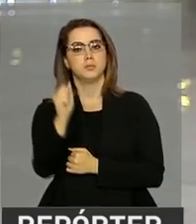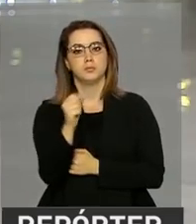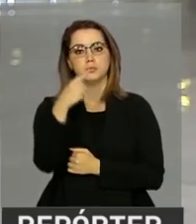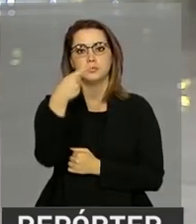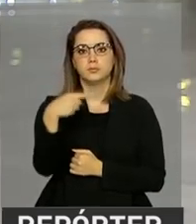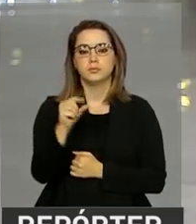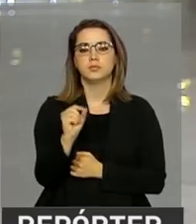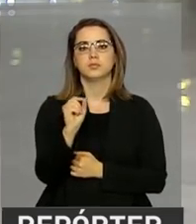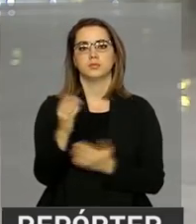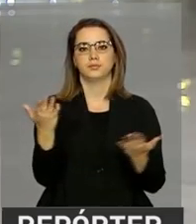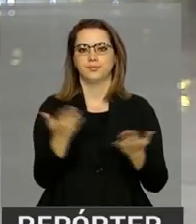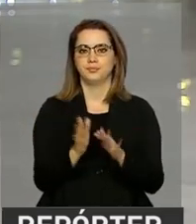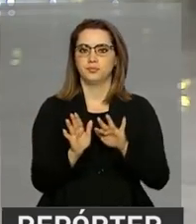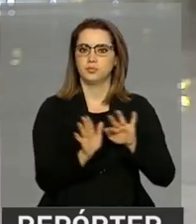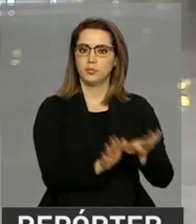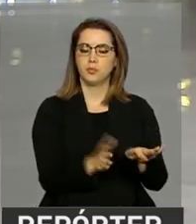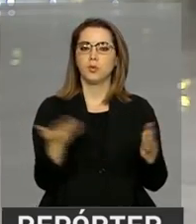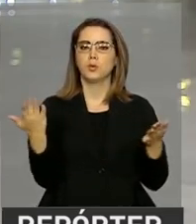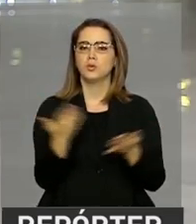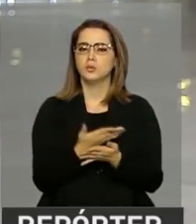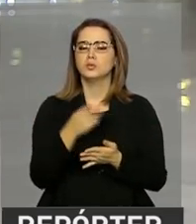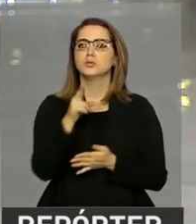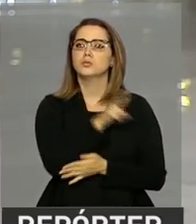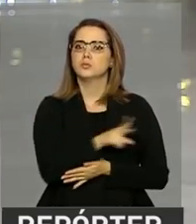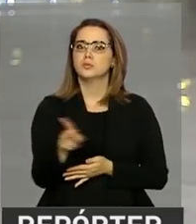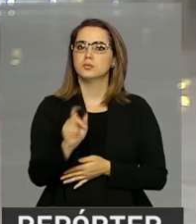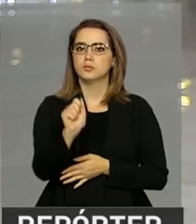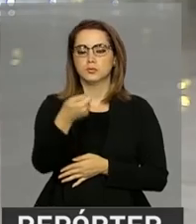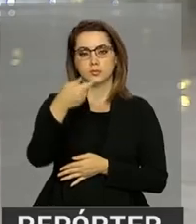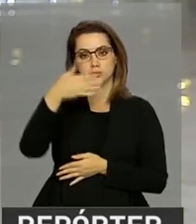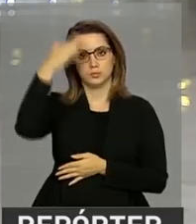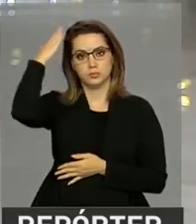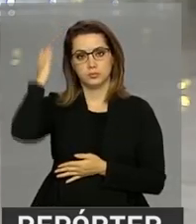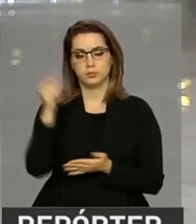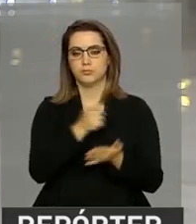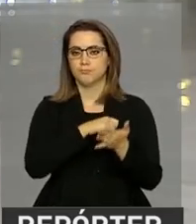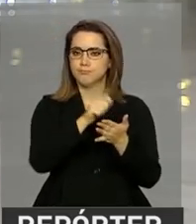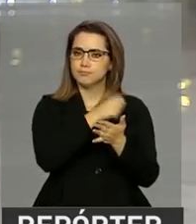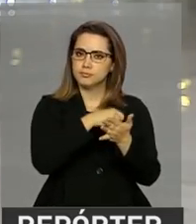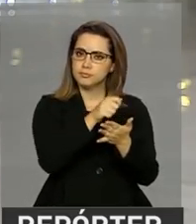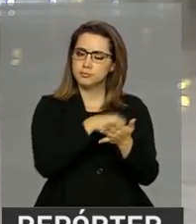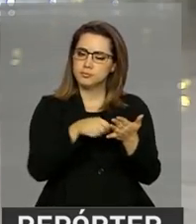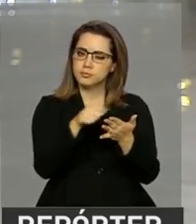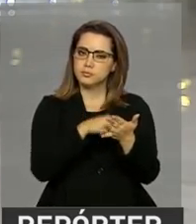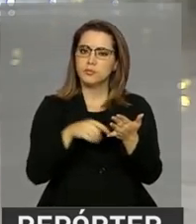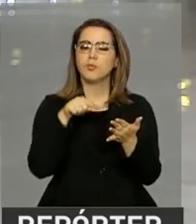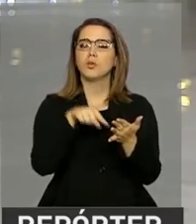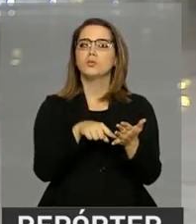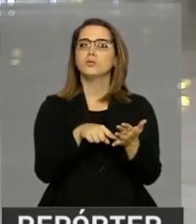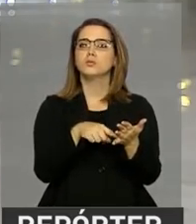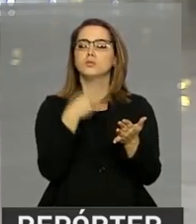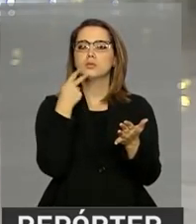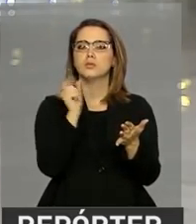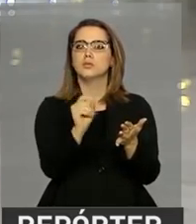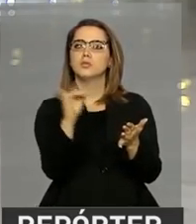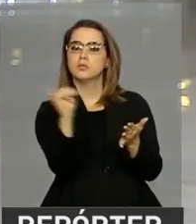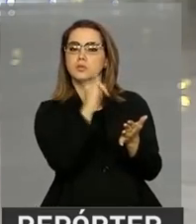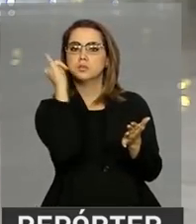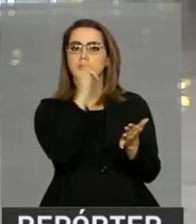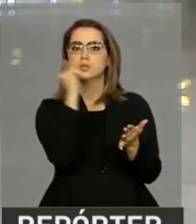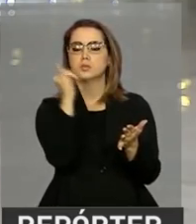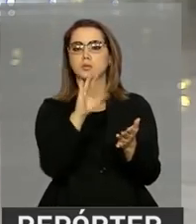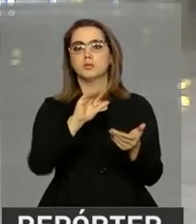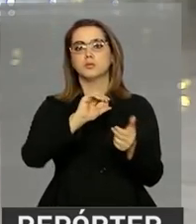presidente em exercício Michel Temer escreveu um artigo para a imprensa internacional em que ele fala sobre a importância dos Jogos para o